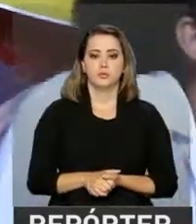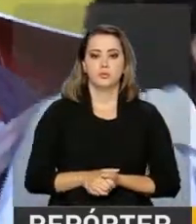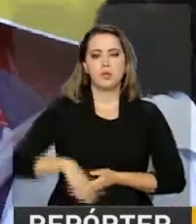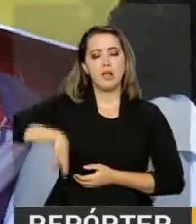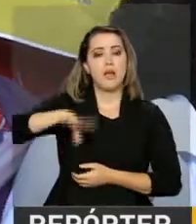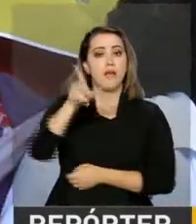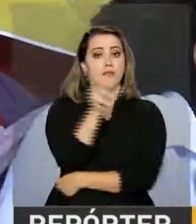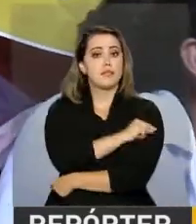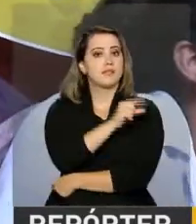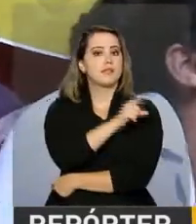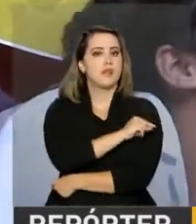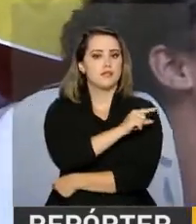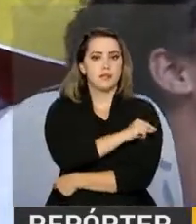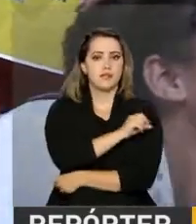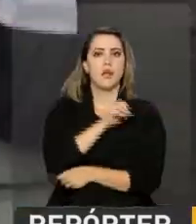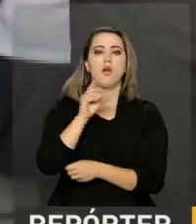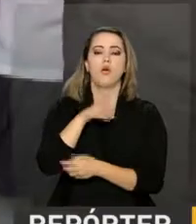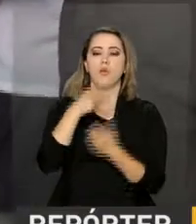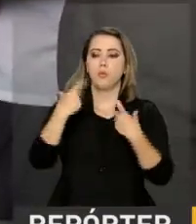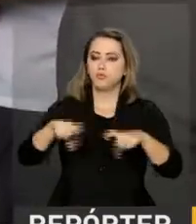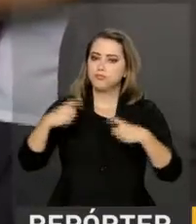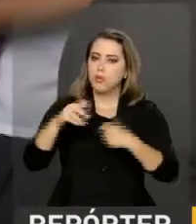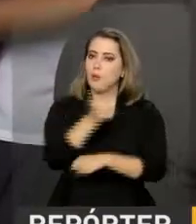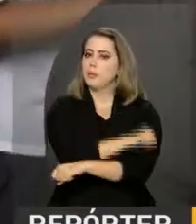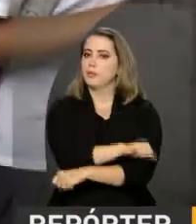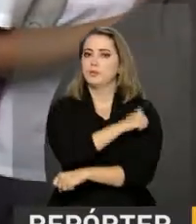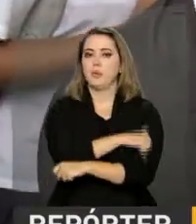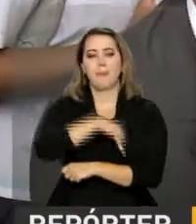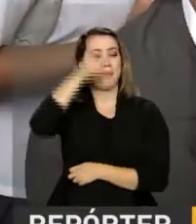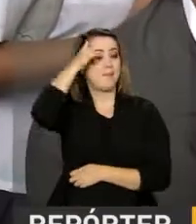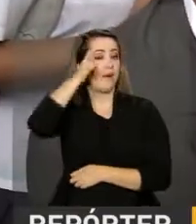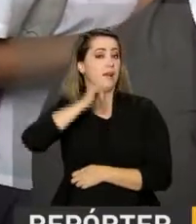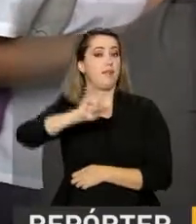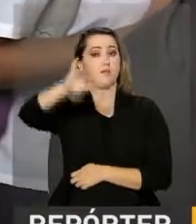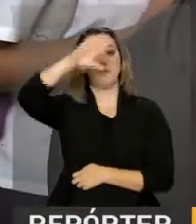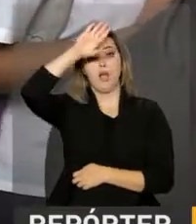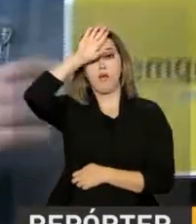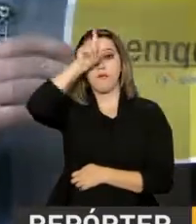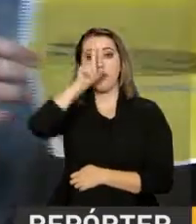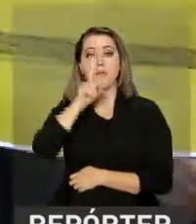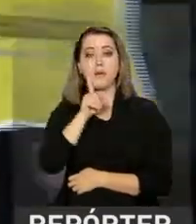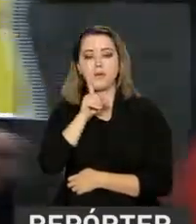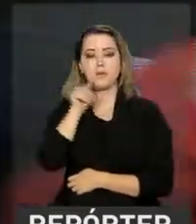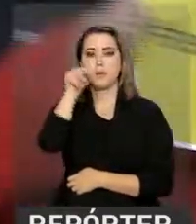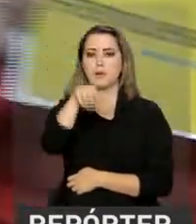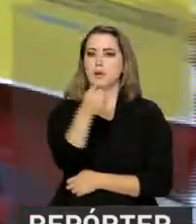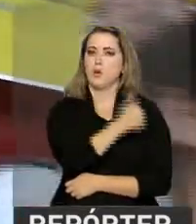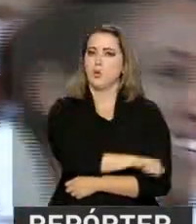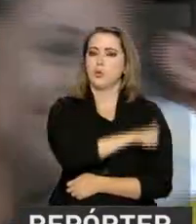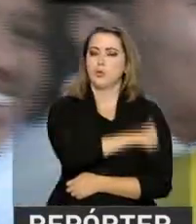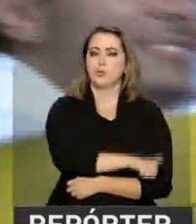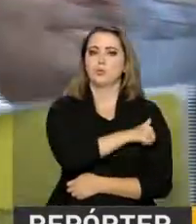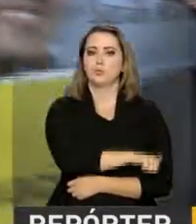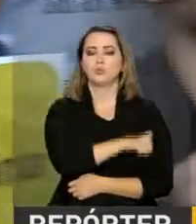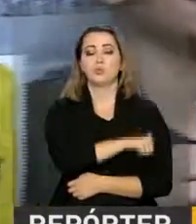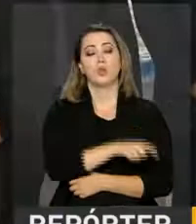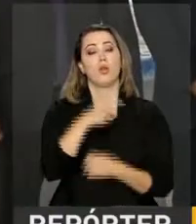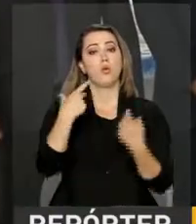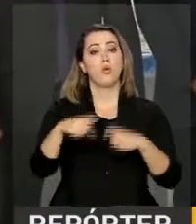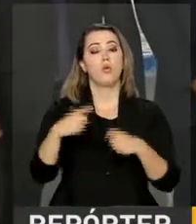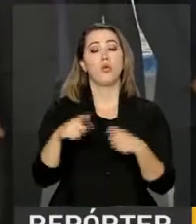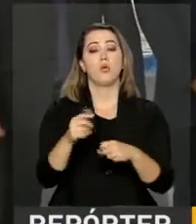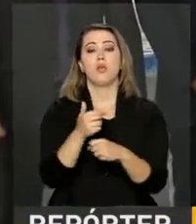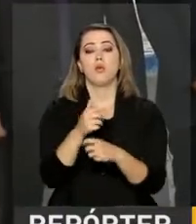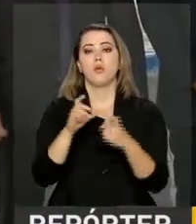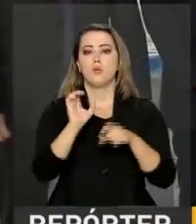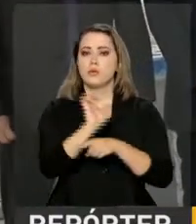Vacinação reforçada para a população carioca contra a febre amarela. O Rio de Janeiro passa a ser o 20º estado brasileiro a